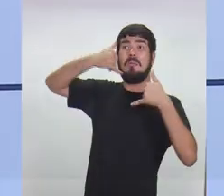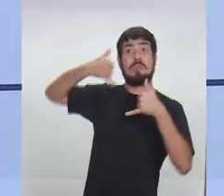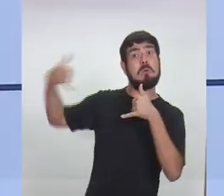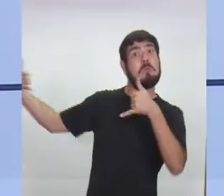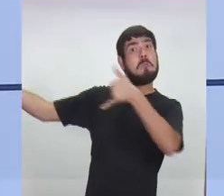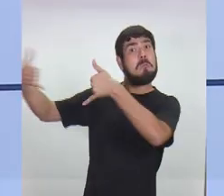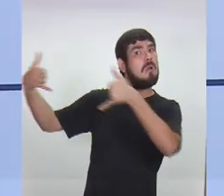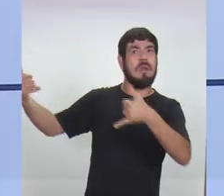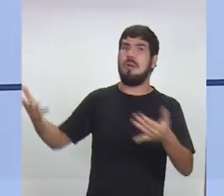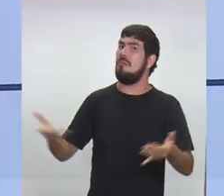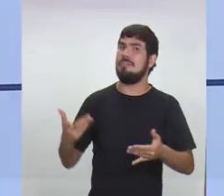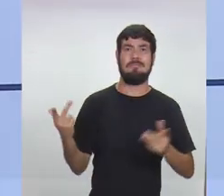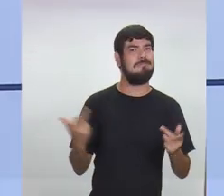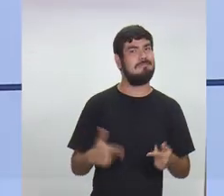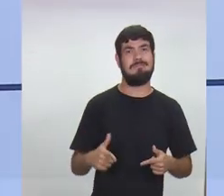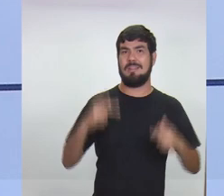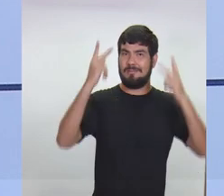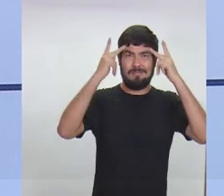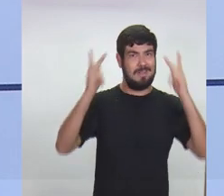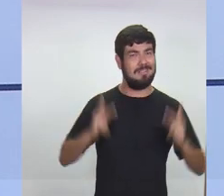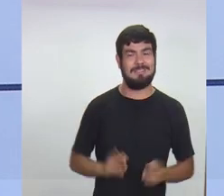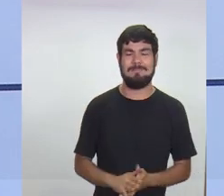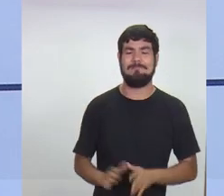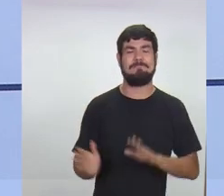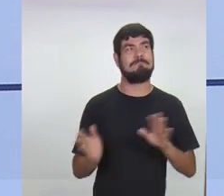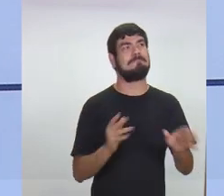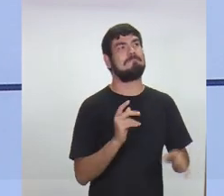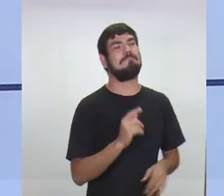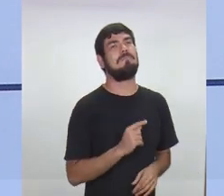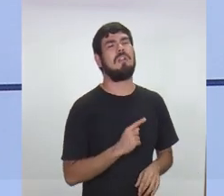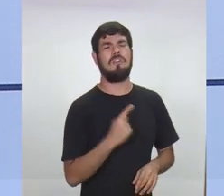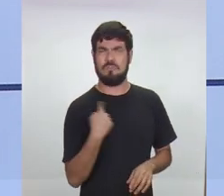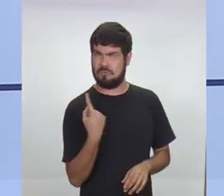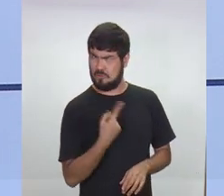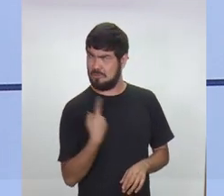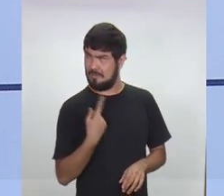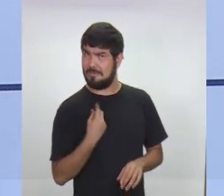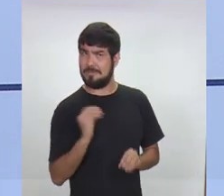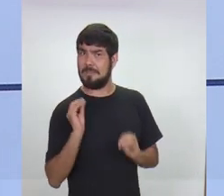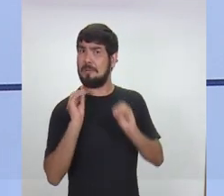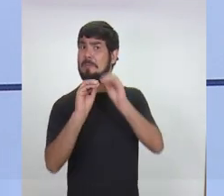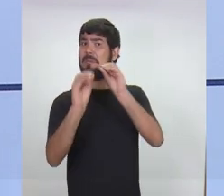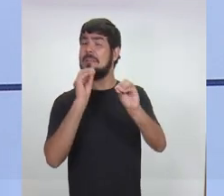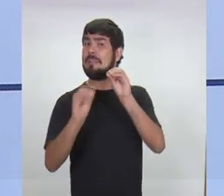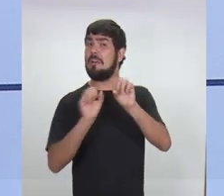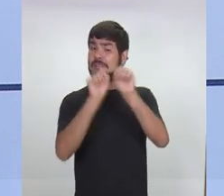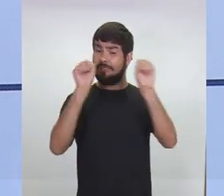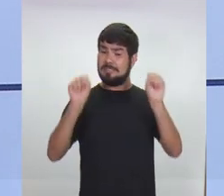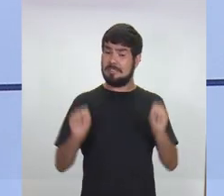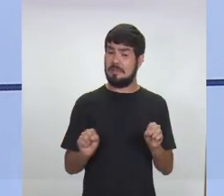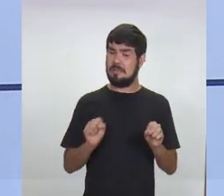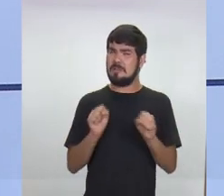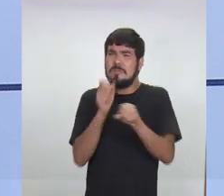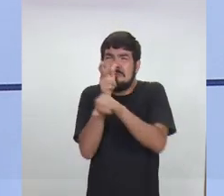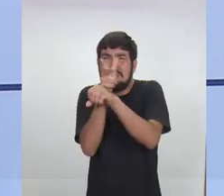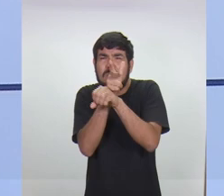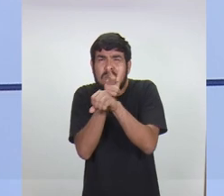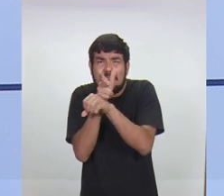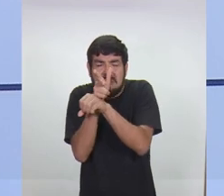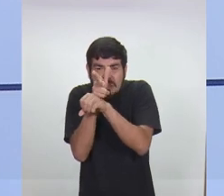hoje vou falar um minuto para réplica nós vamos implantar o sistema de monitoramento inteligente para leitura de placas de